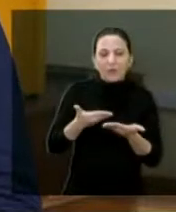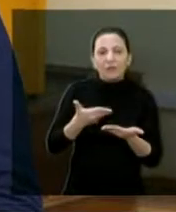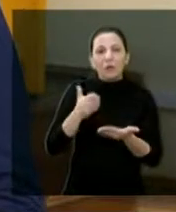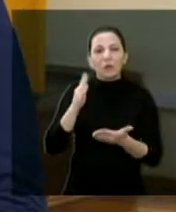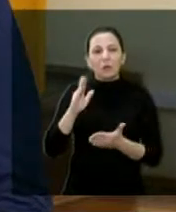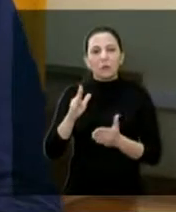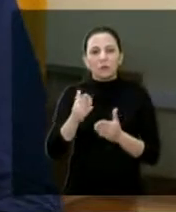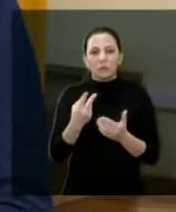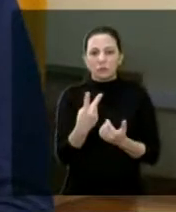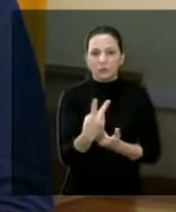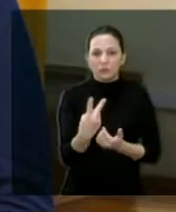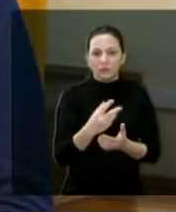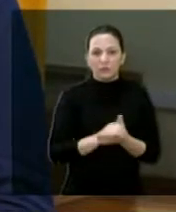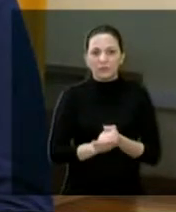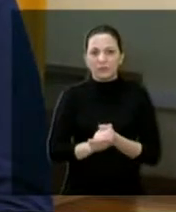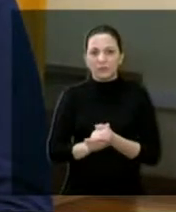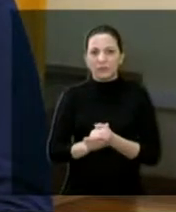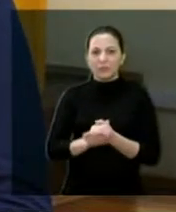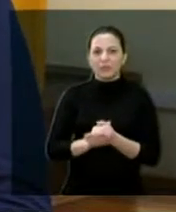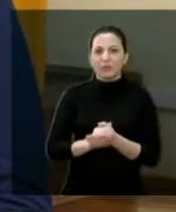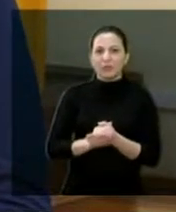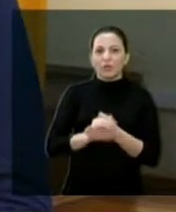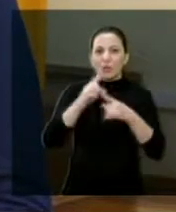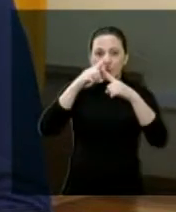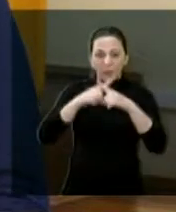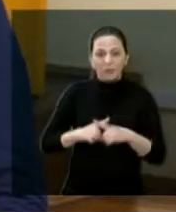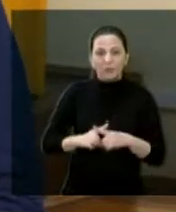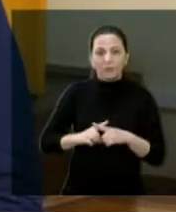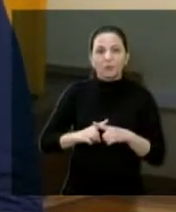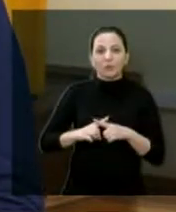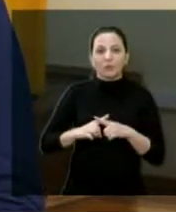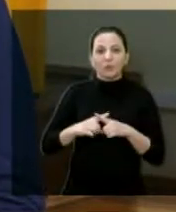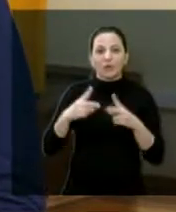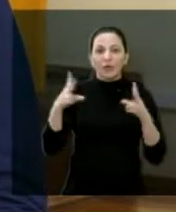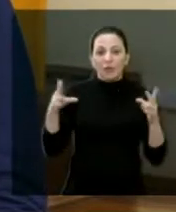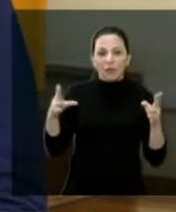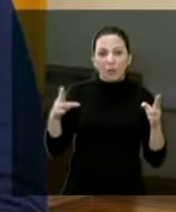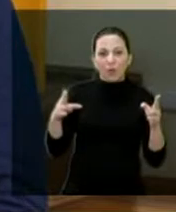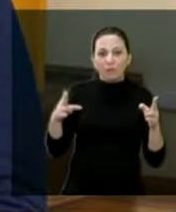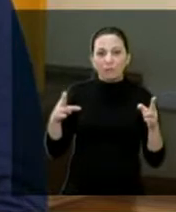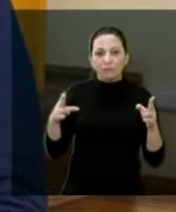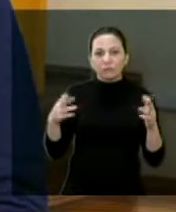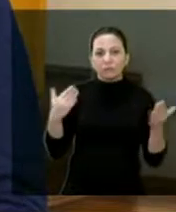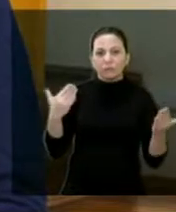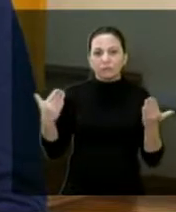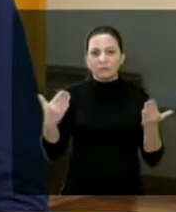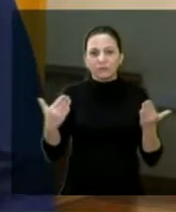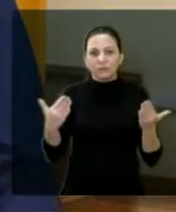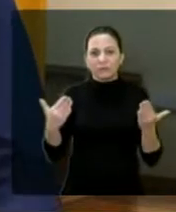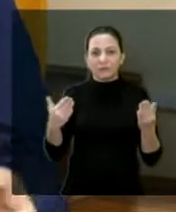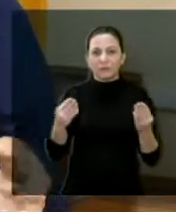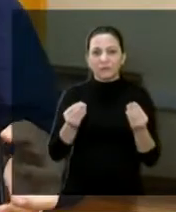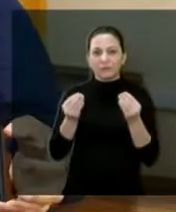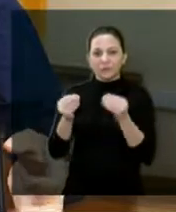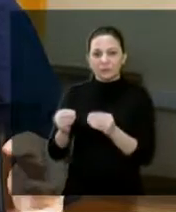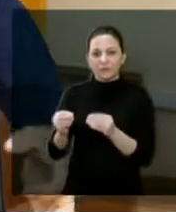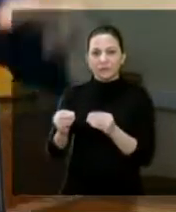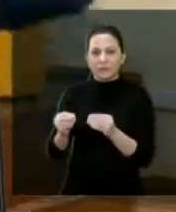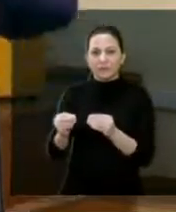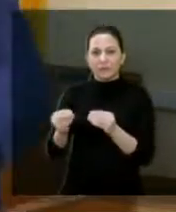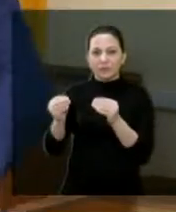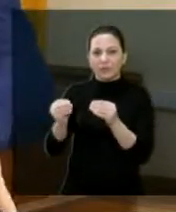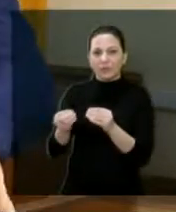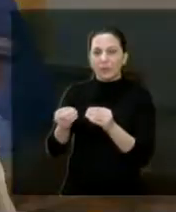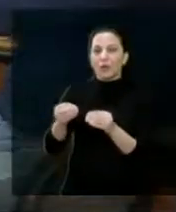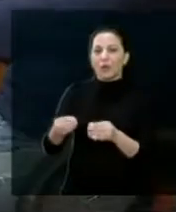empatado. Chegou no dia seguinte, cheguei lá onde estavam as duas imagens, no cestinho dentro do